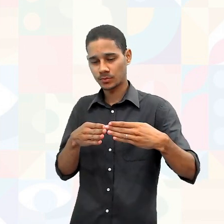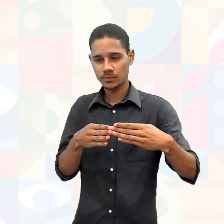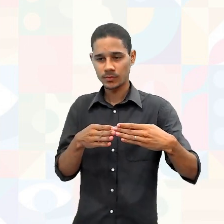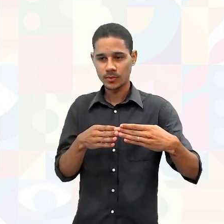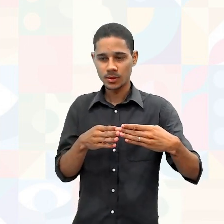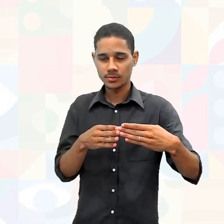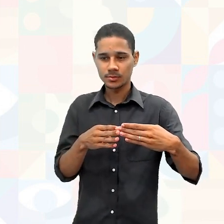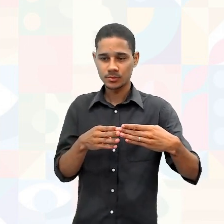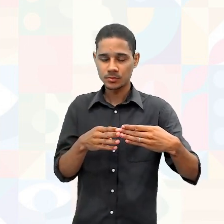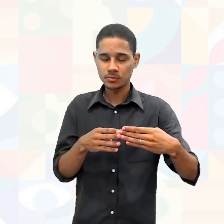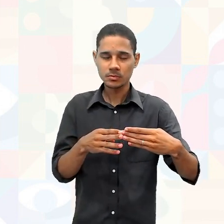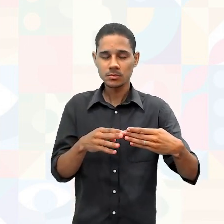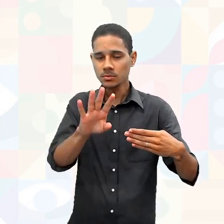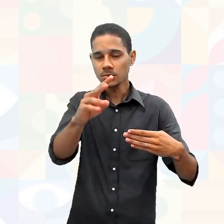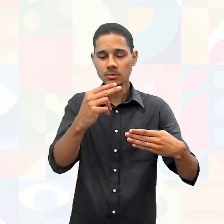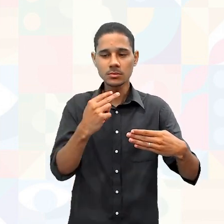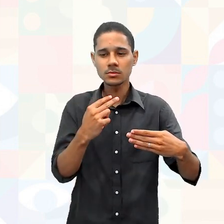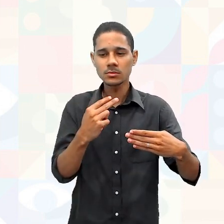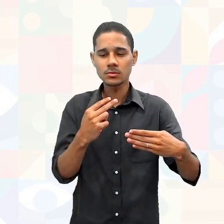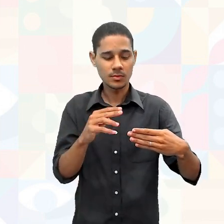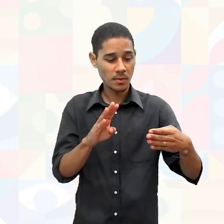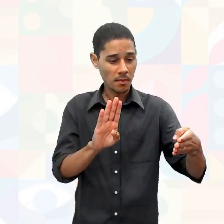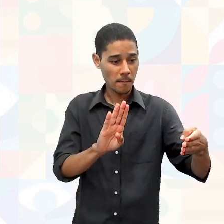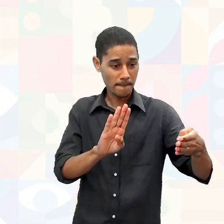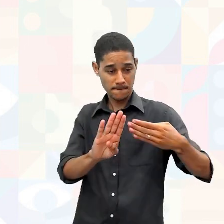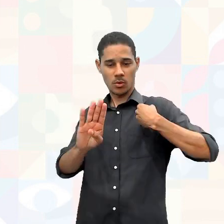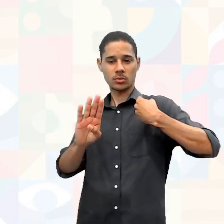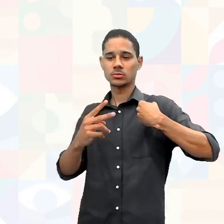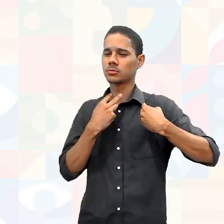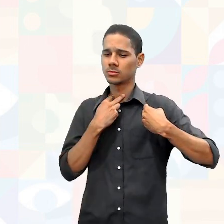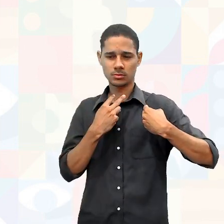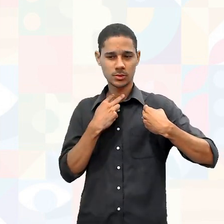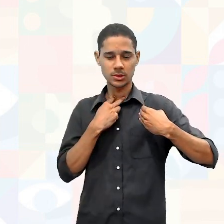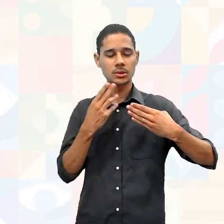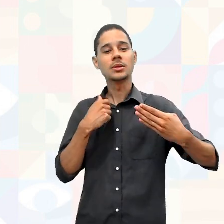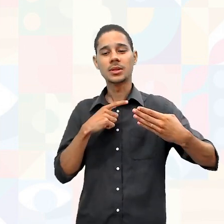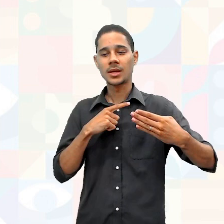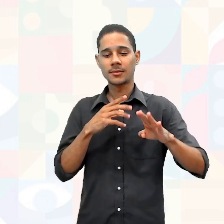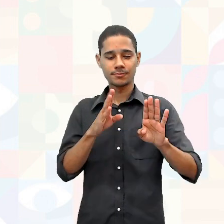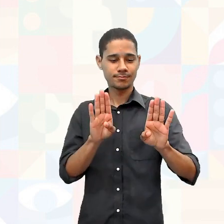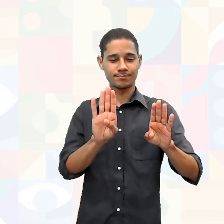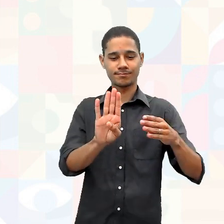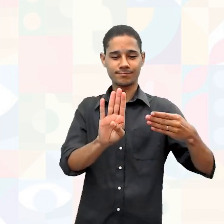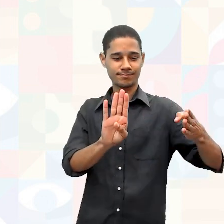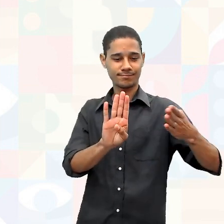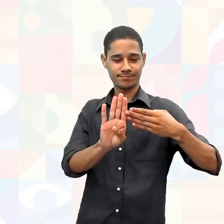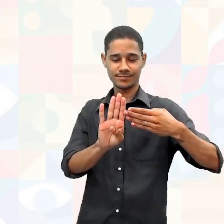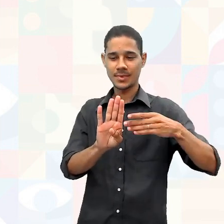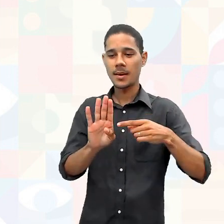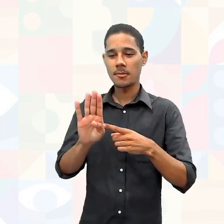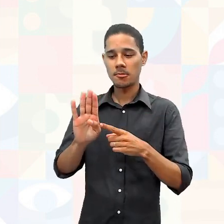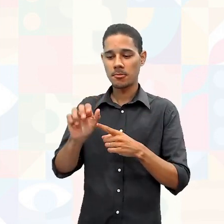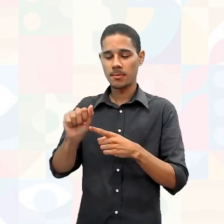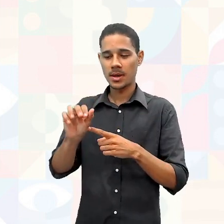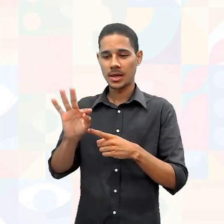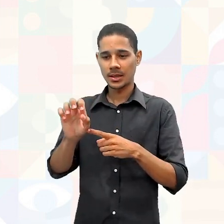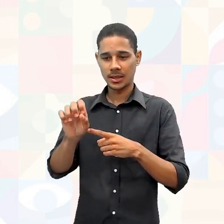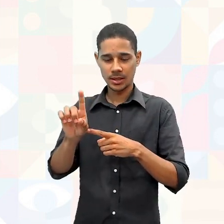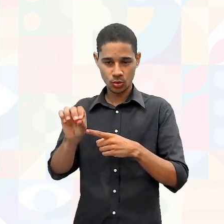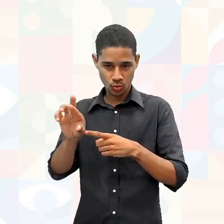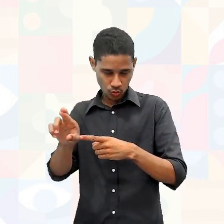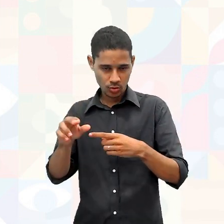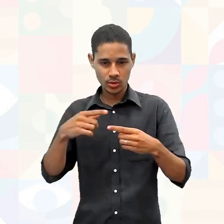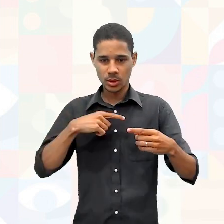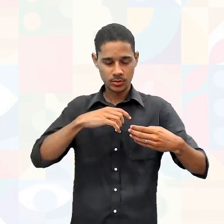pode, digamos assim, continuar para dentro. Então você tem os batedores, você tem a questão ali do vão